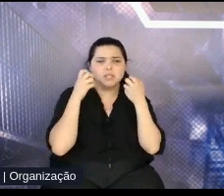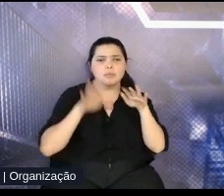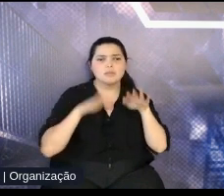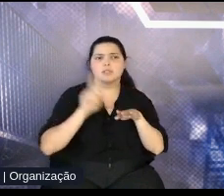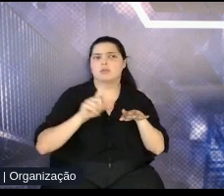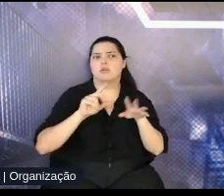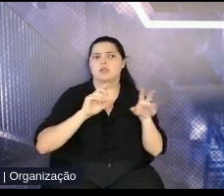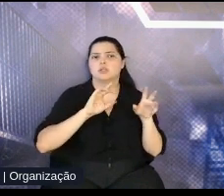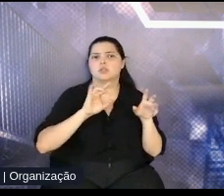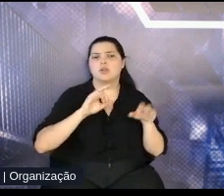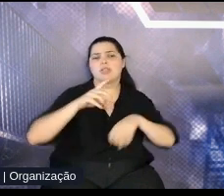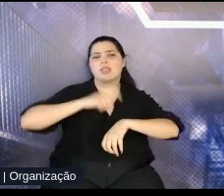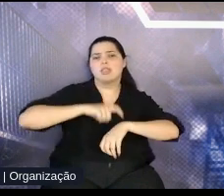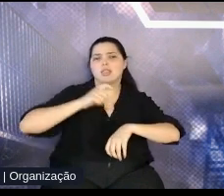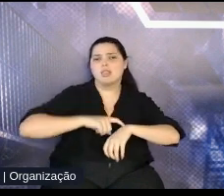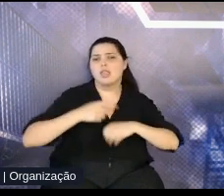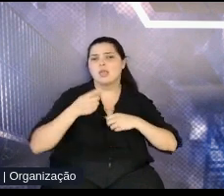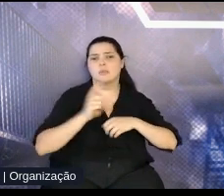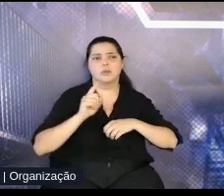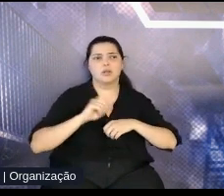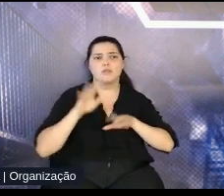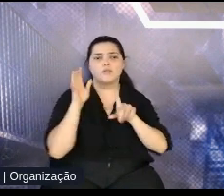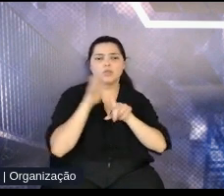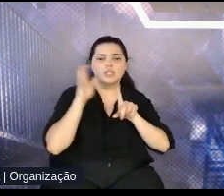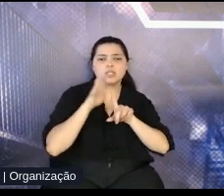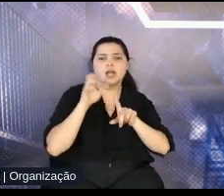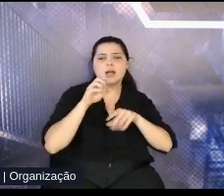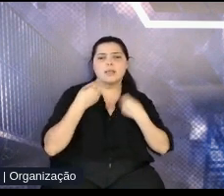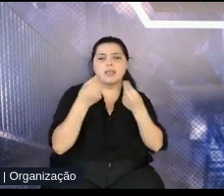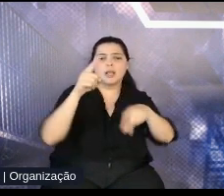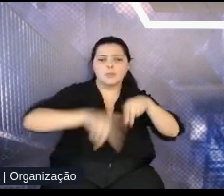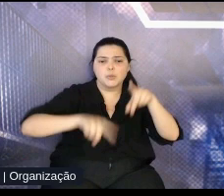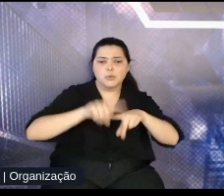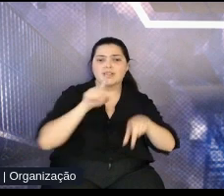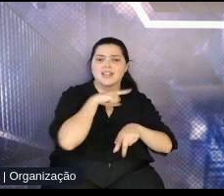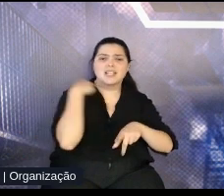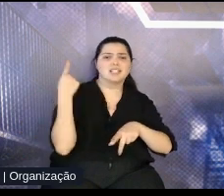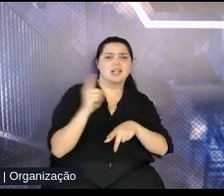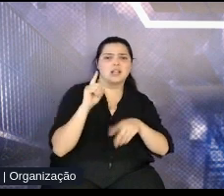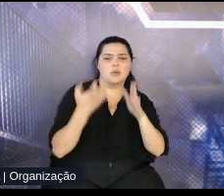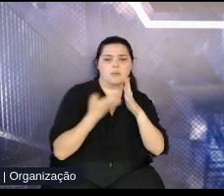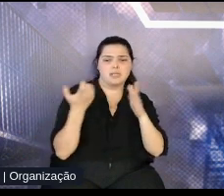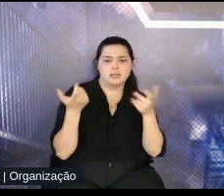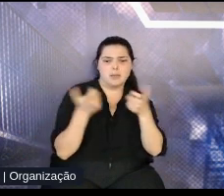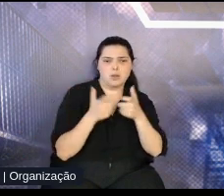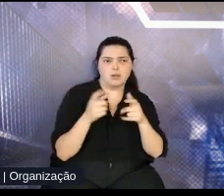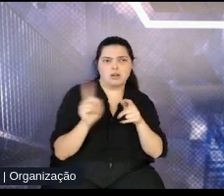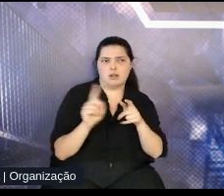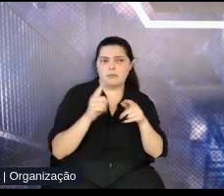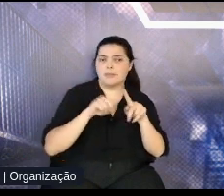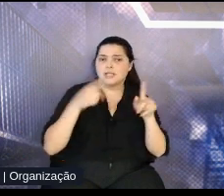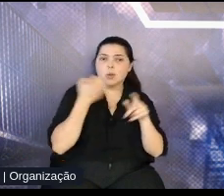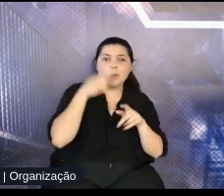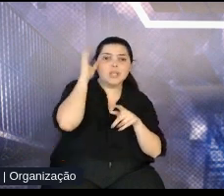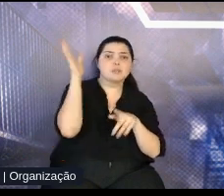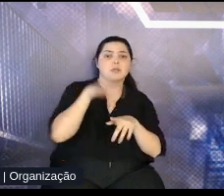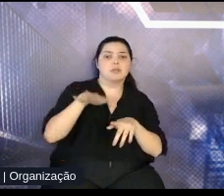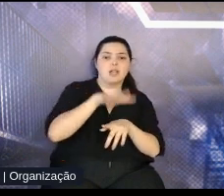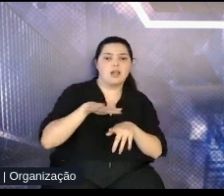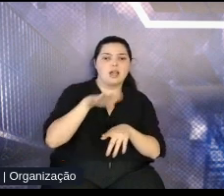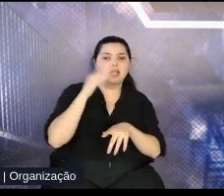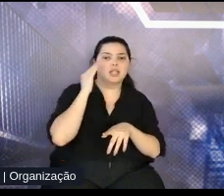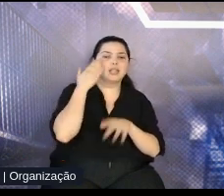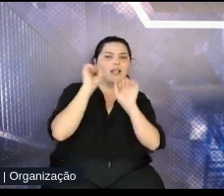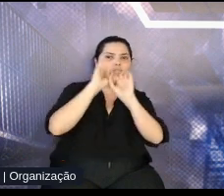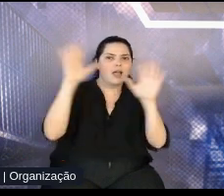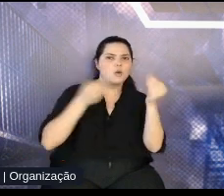de tempo, de que isso vai impactar a entrega do produto para essas empresas menores, mas até desse conhecimento e dessa senioridade.